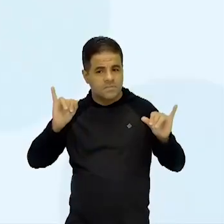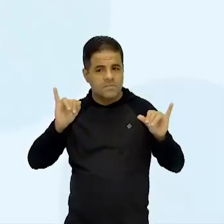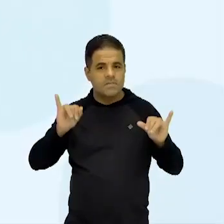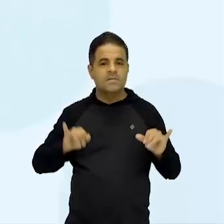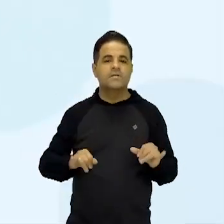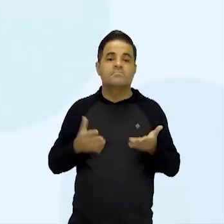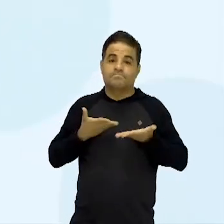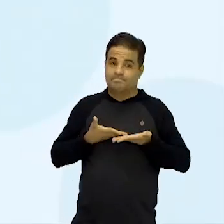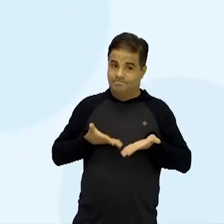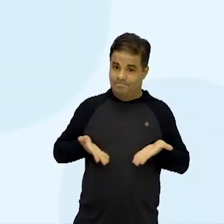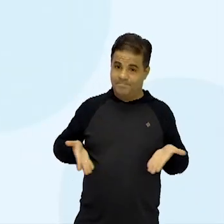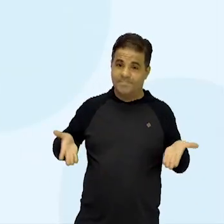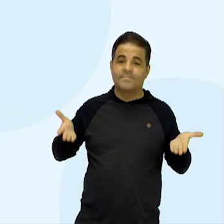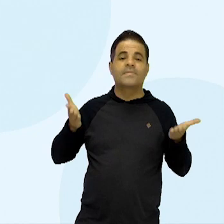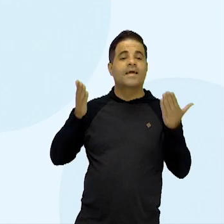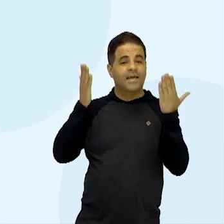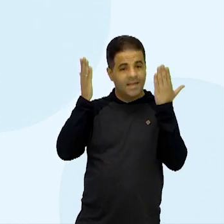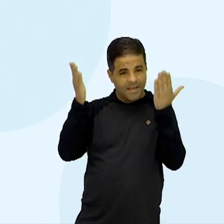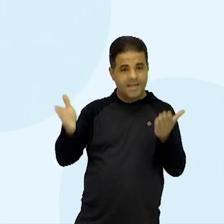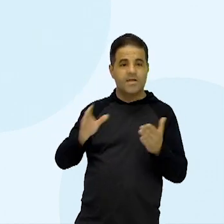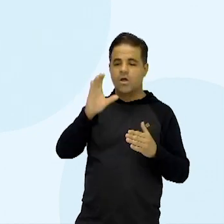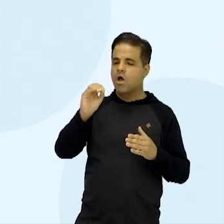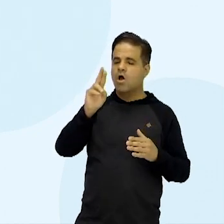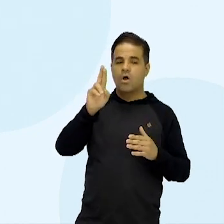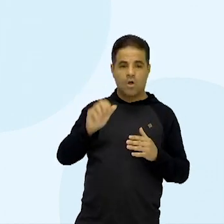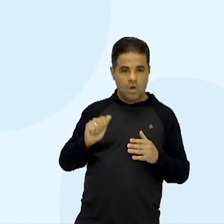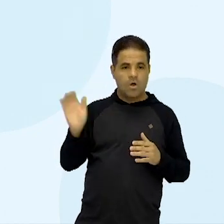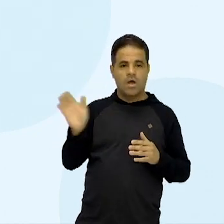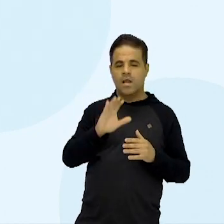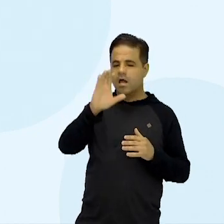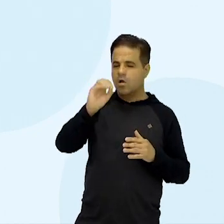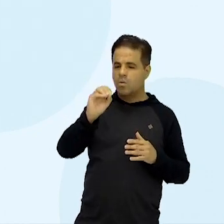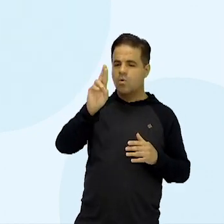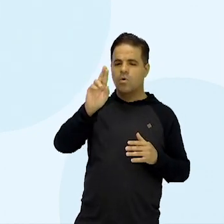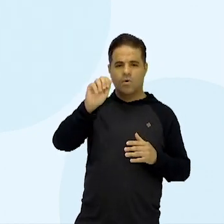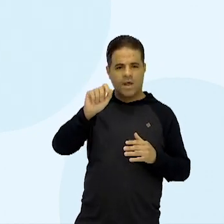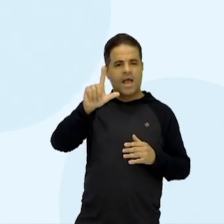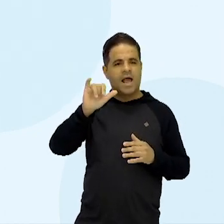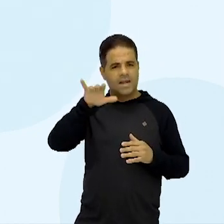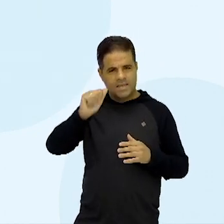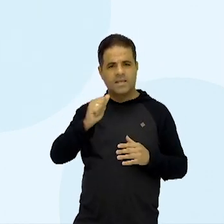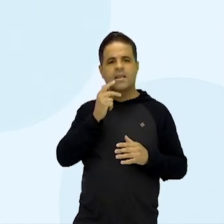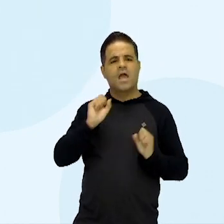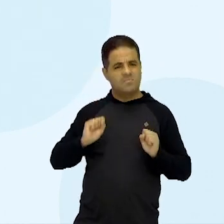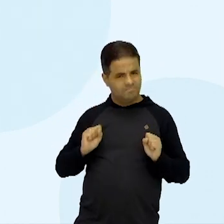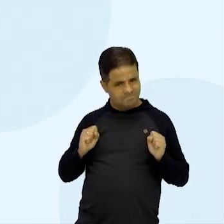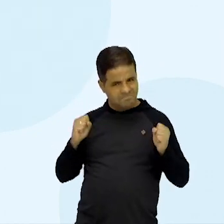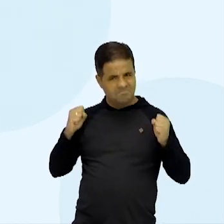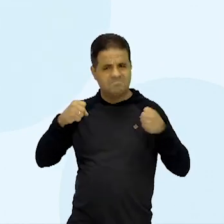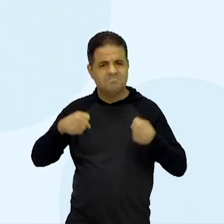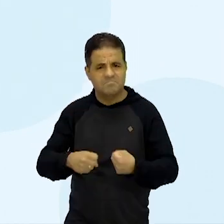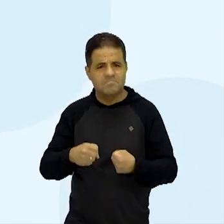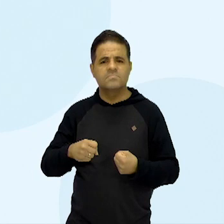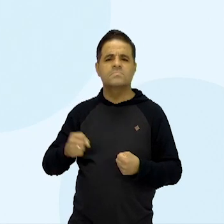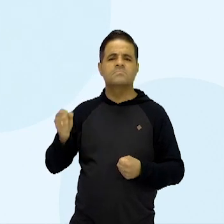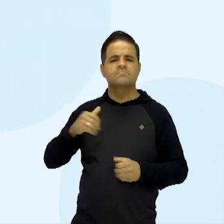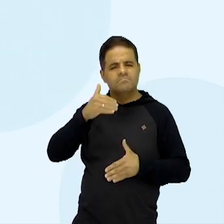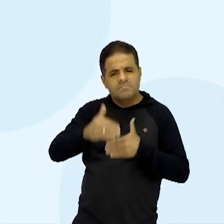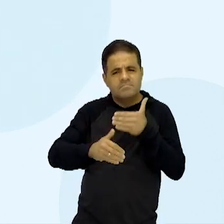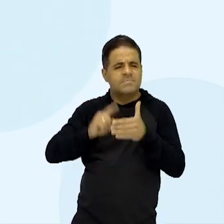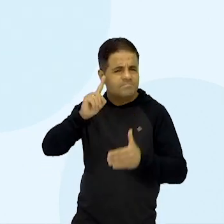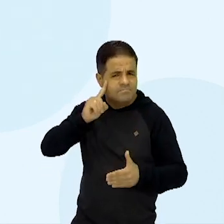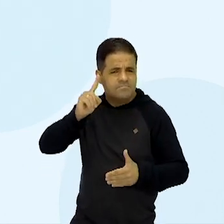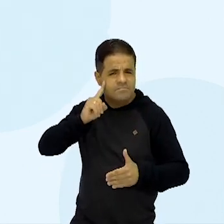inicial de praxe, que é uma mensagem da Cora Coralina, que ela fala: eu me esforço para ser cada